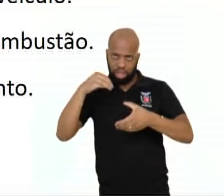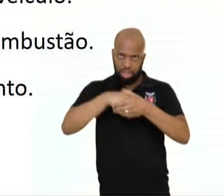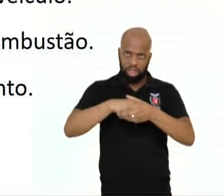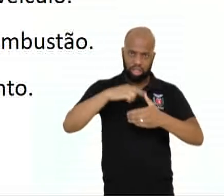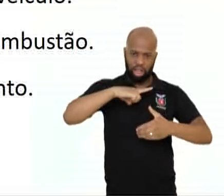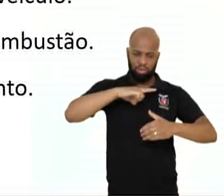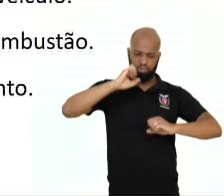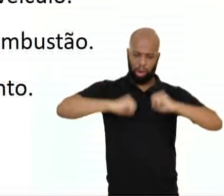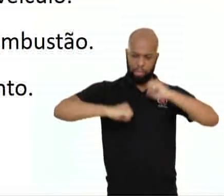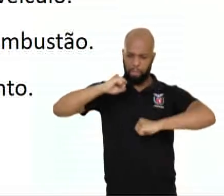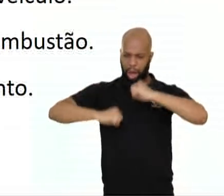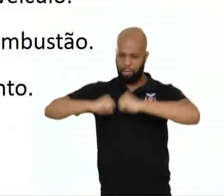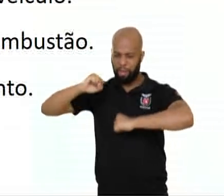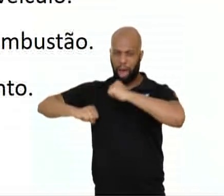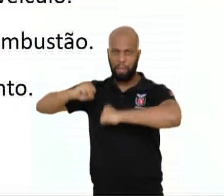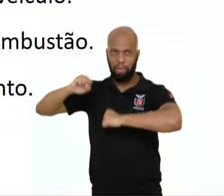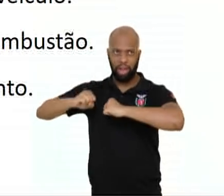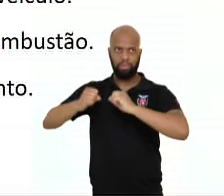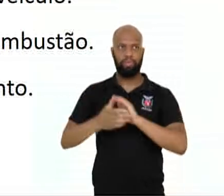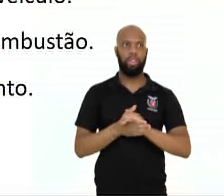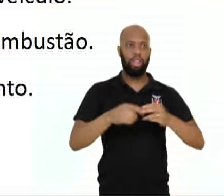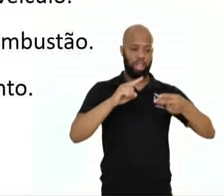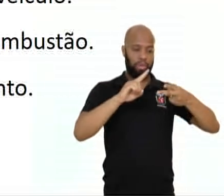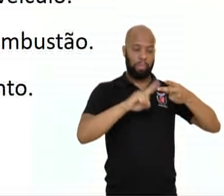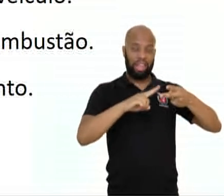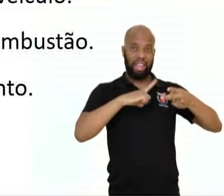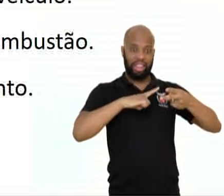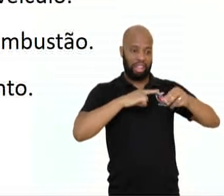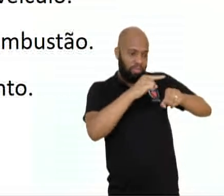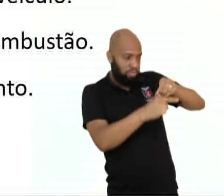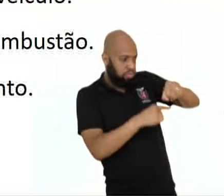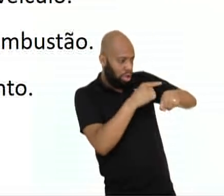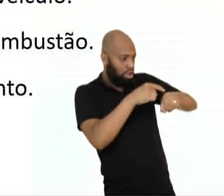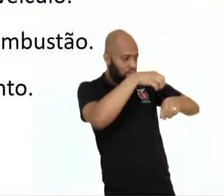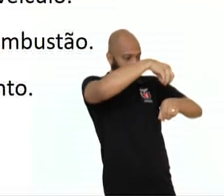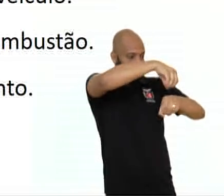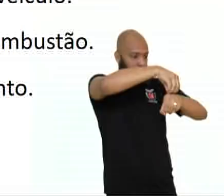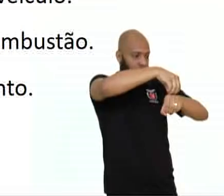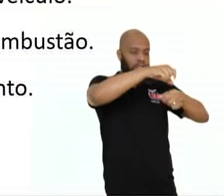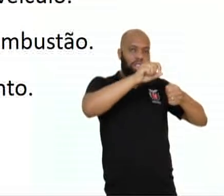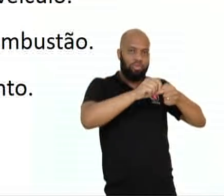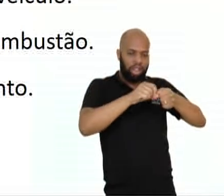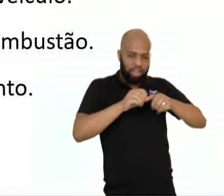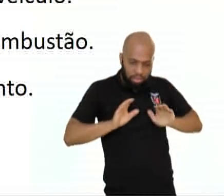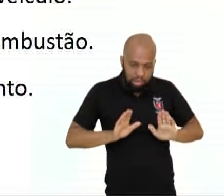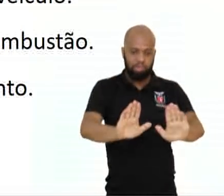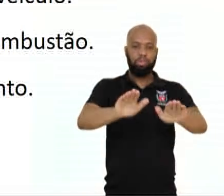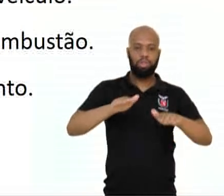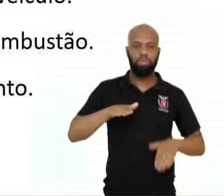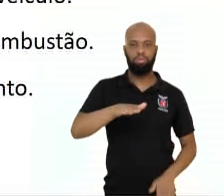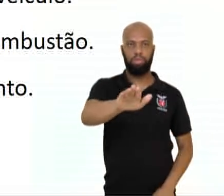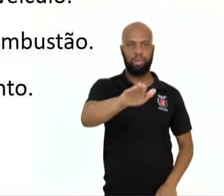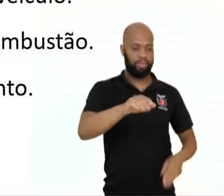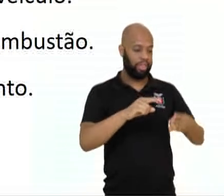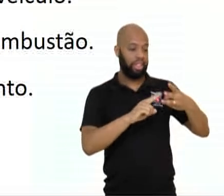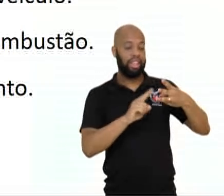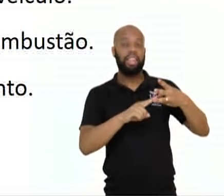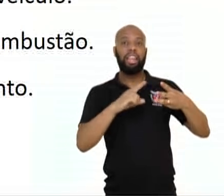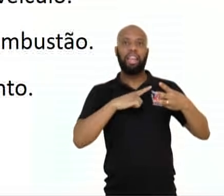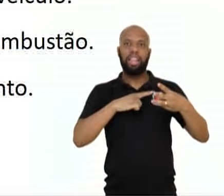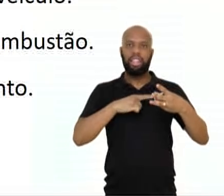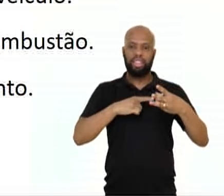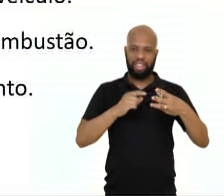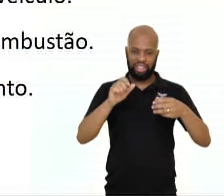B, nos eixos que transferem movimento às rodas e impulsionam o veículo. C, na vela de ignição, quando a